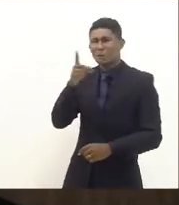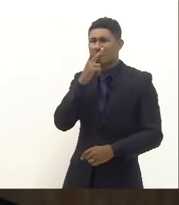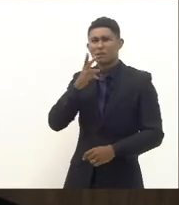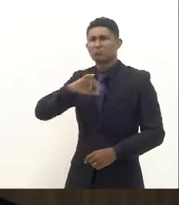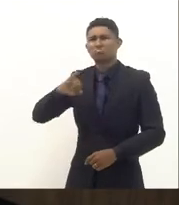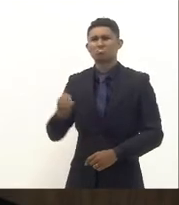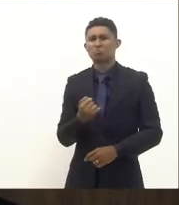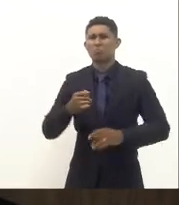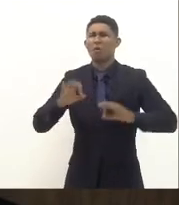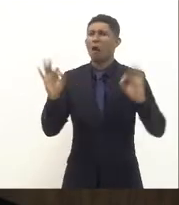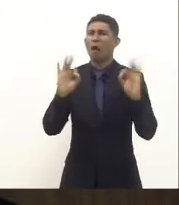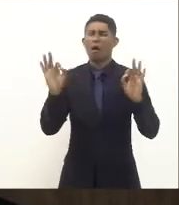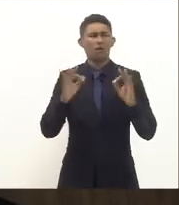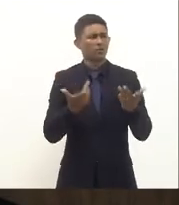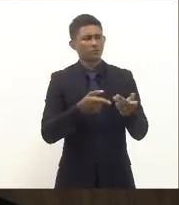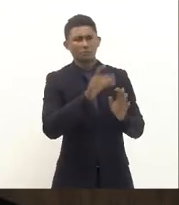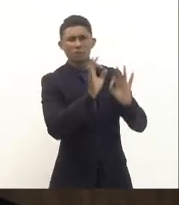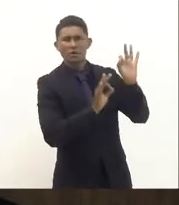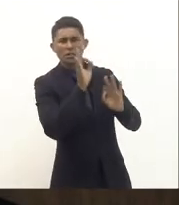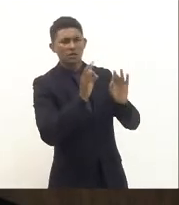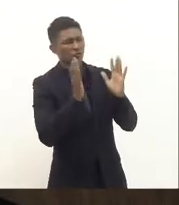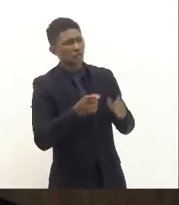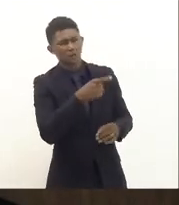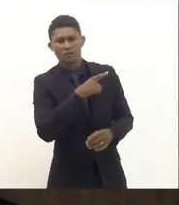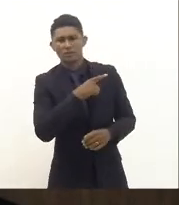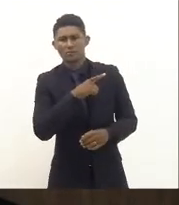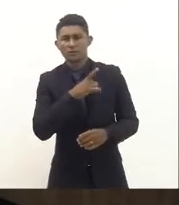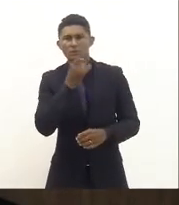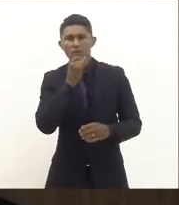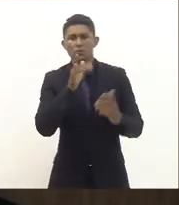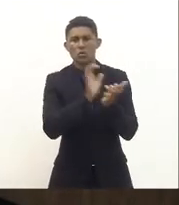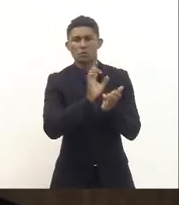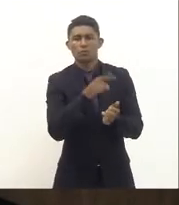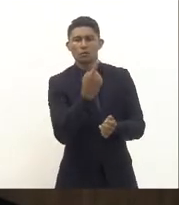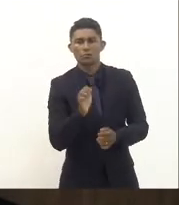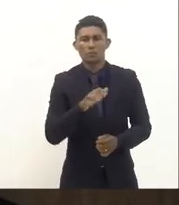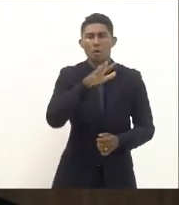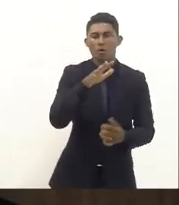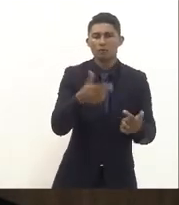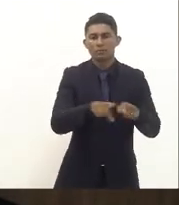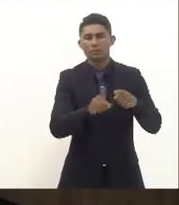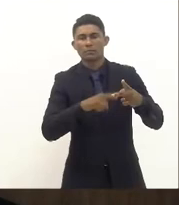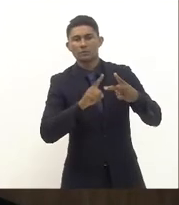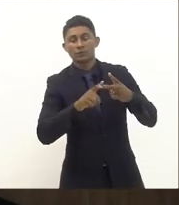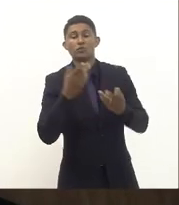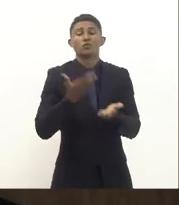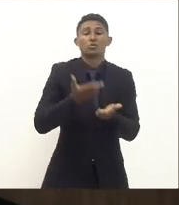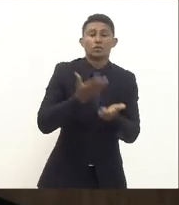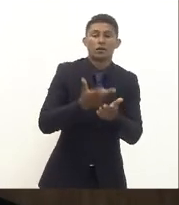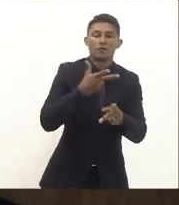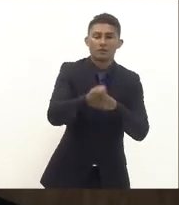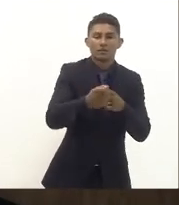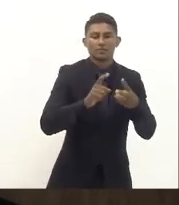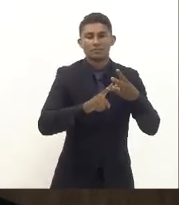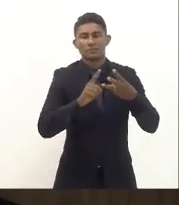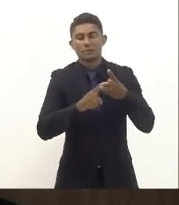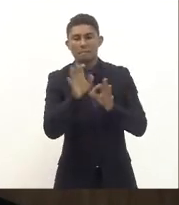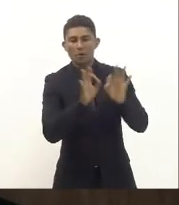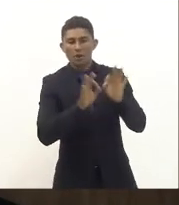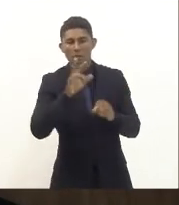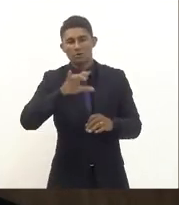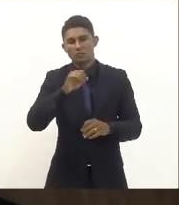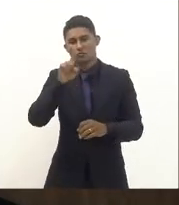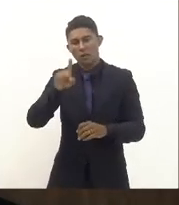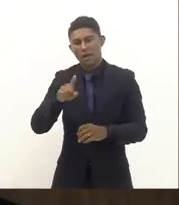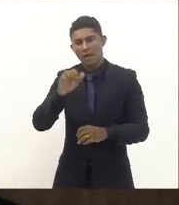essas redes projeto ali já instalados vamos caso nós do Morro do estudando para vencer do programa Josué Aranha